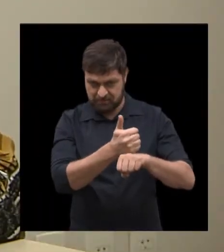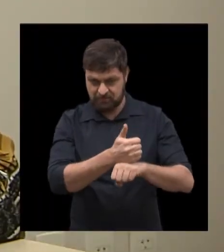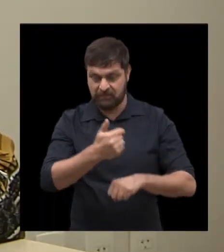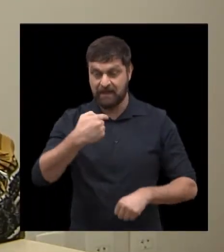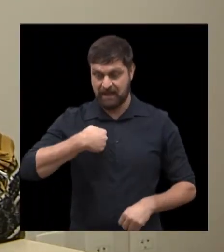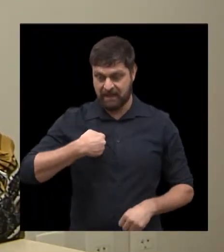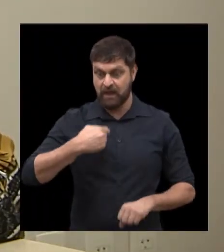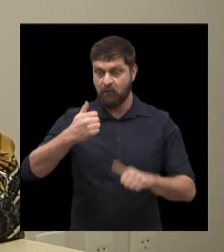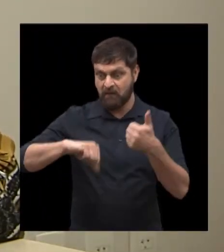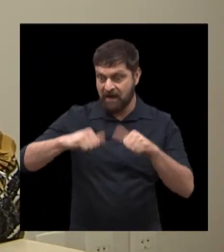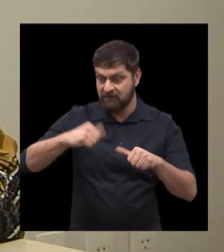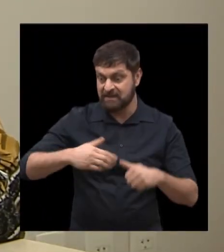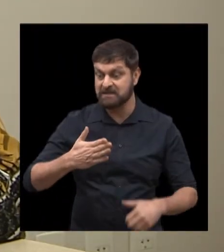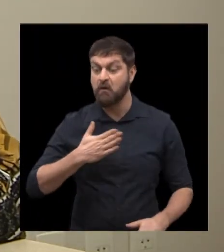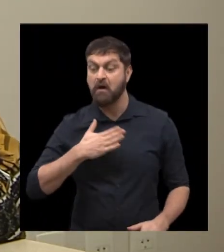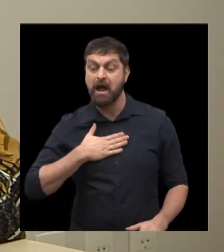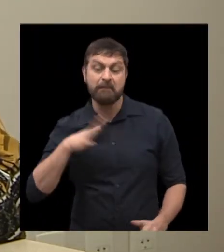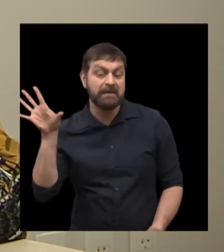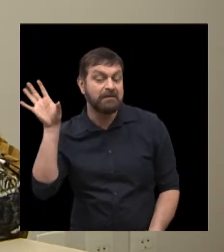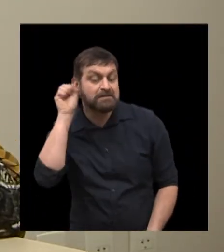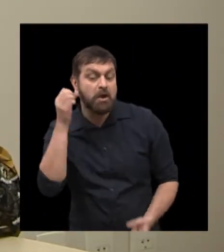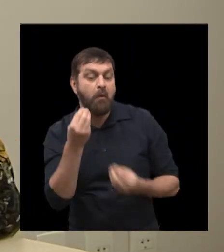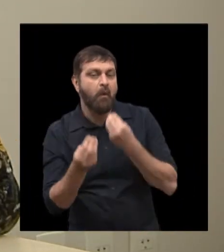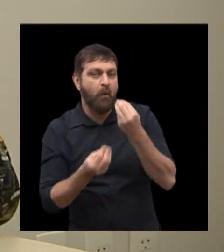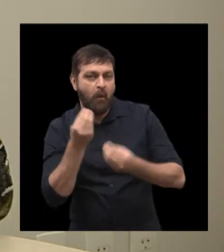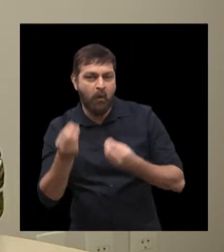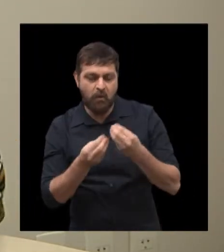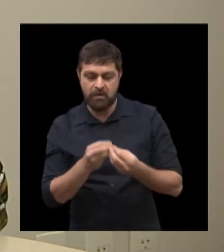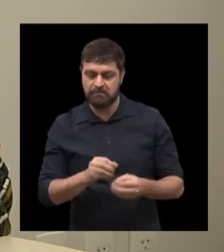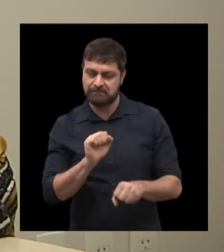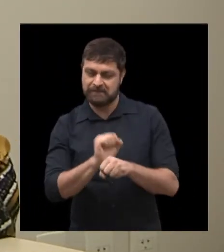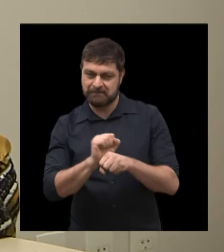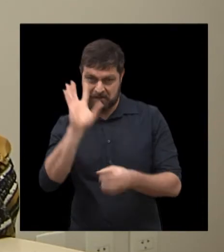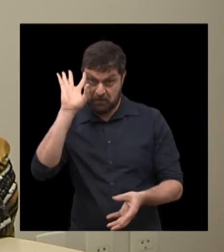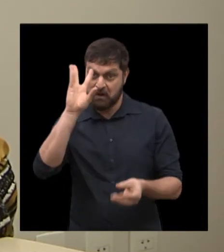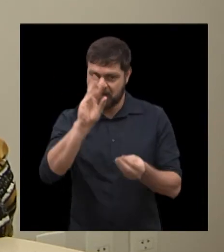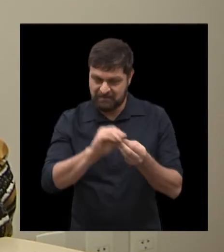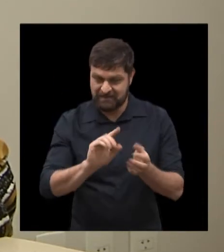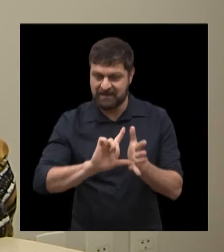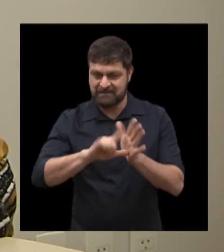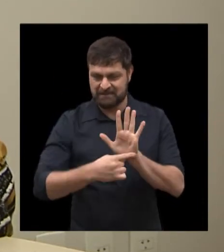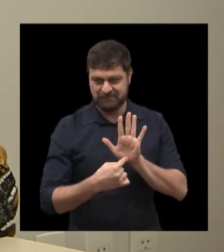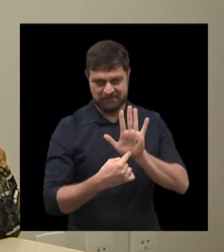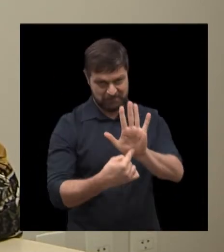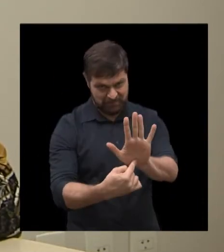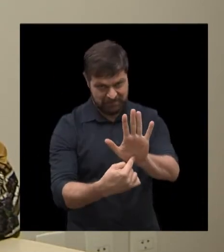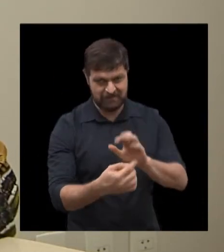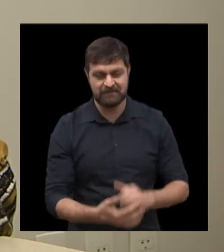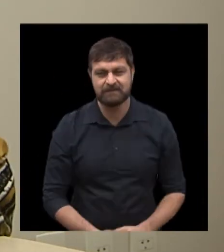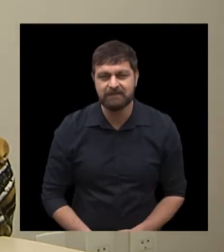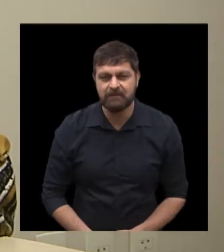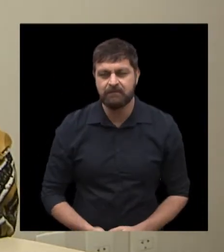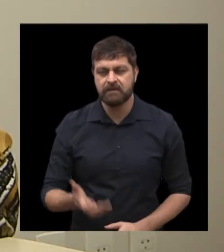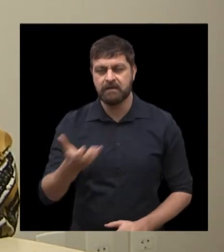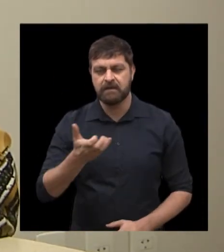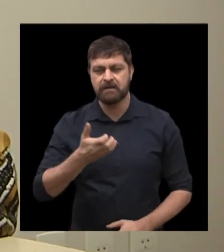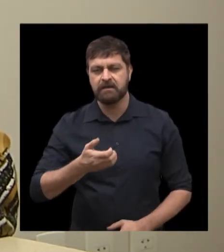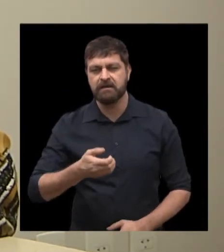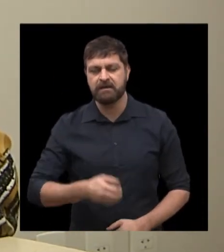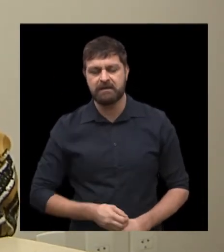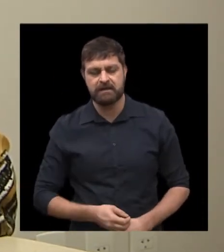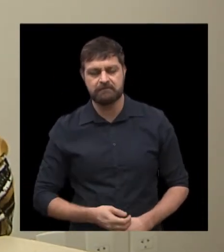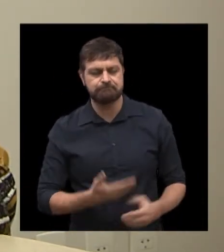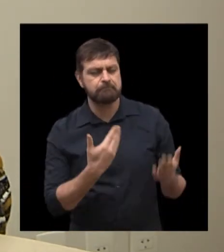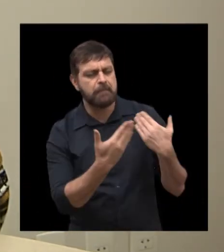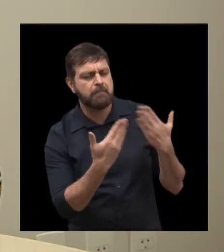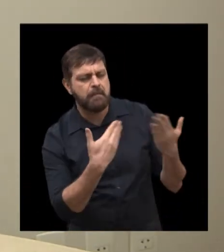Acabei de fazer um teste para saber se eu estou bem de audição ou não, mas o resultado a gente vai mostrar daqui a pouco. Agora eu queria continuar falando com você,